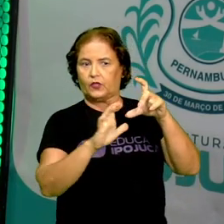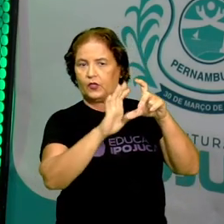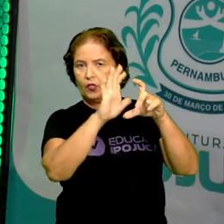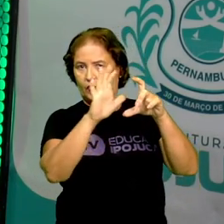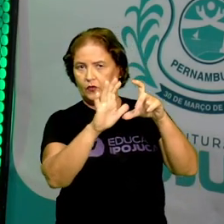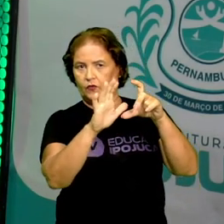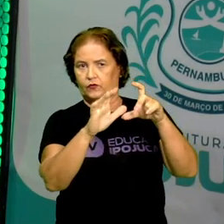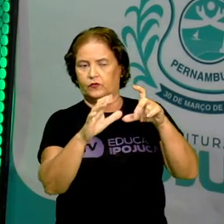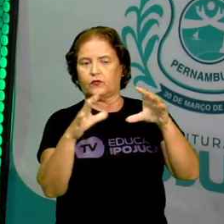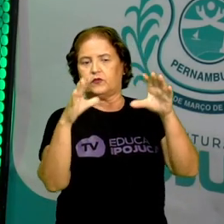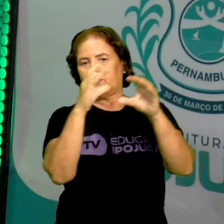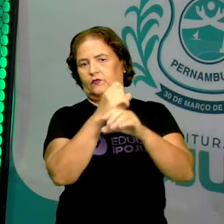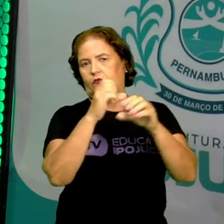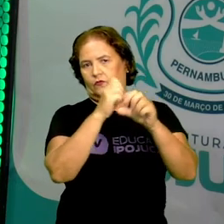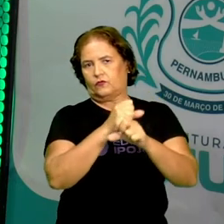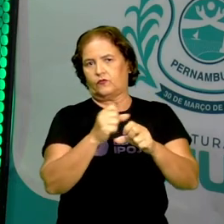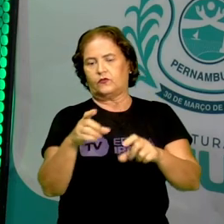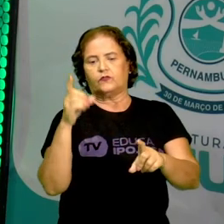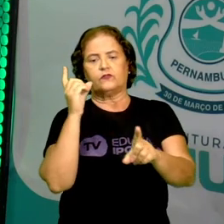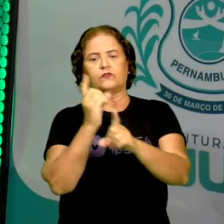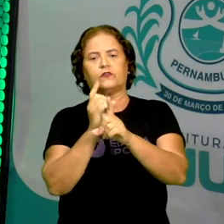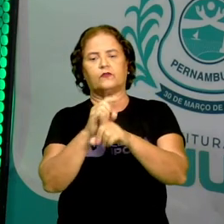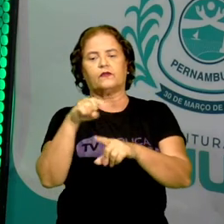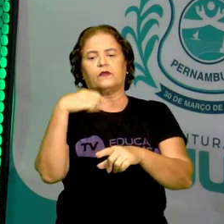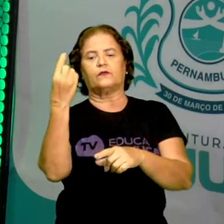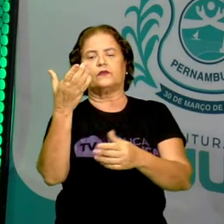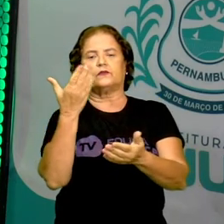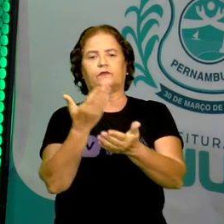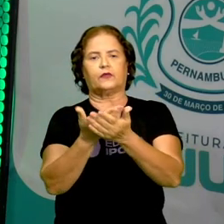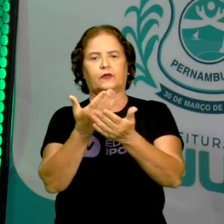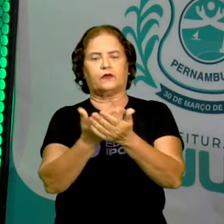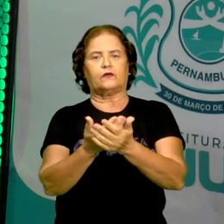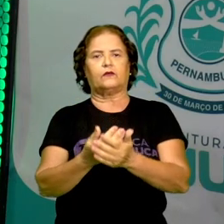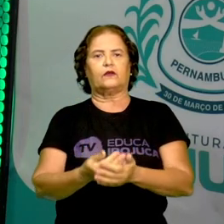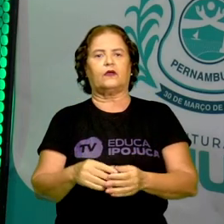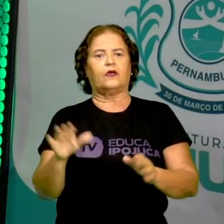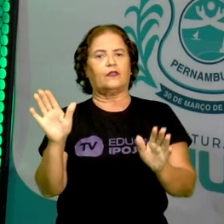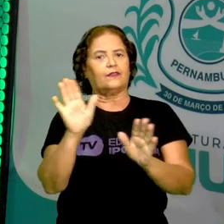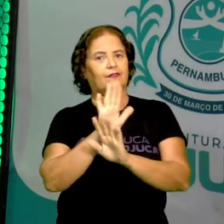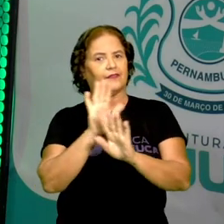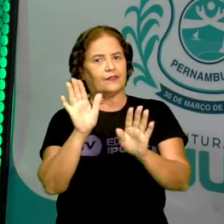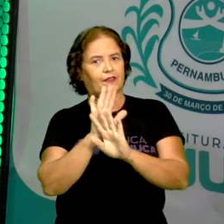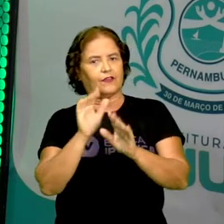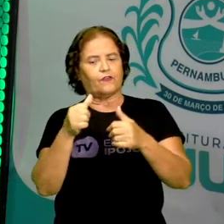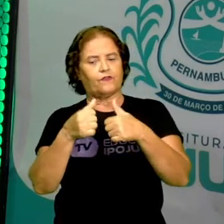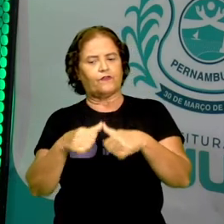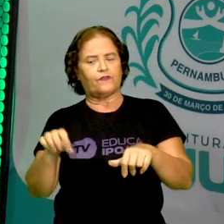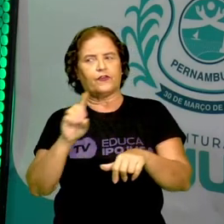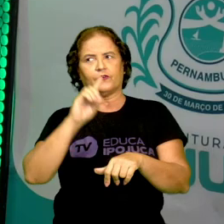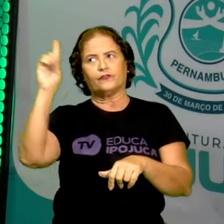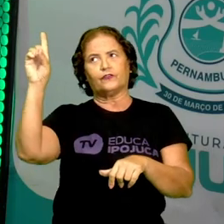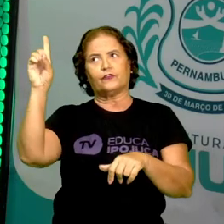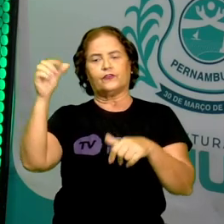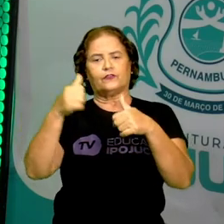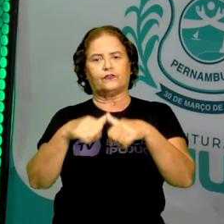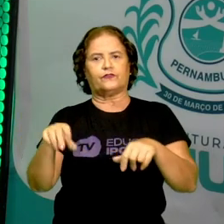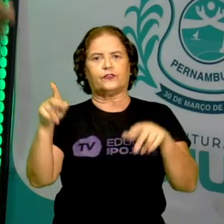calcule, e nós nos encontraremos na próxima aula. Então, até mais, fique com Deus, fique na